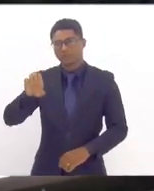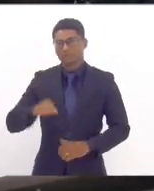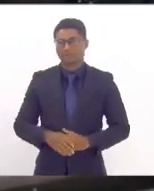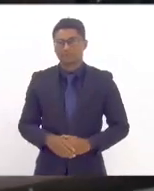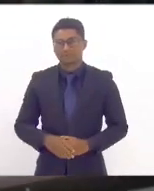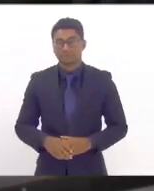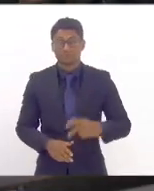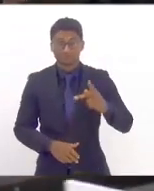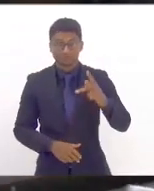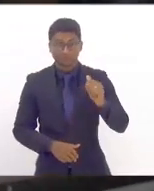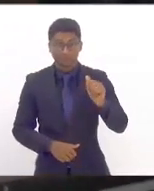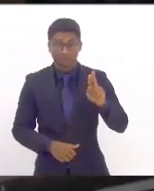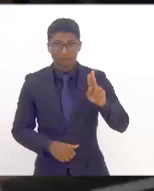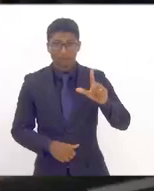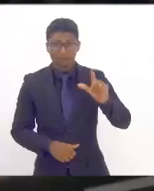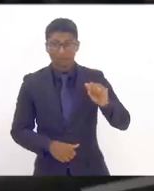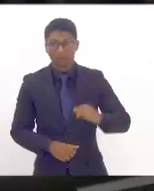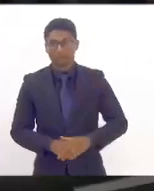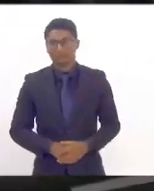Paula tringuelê